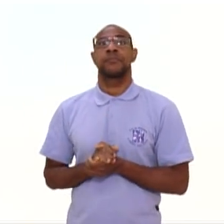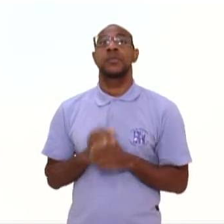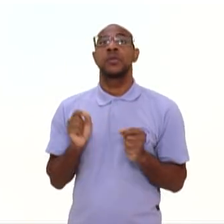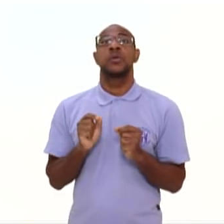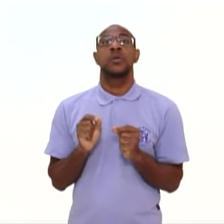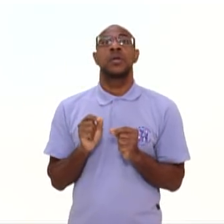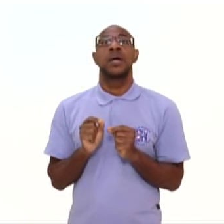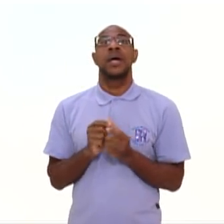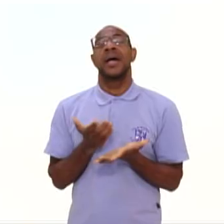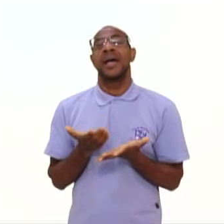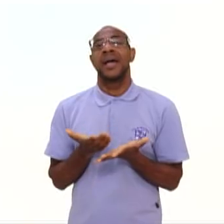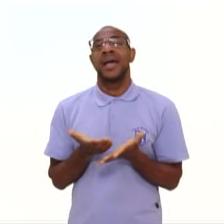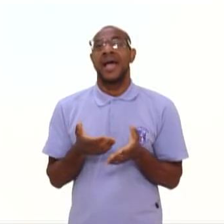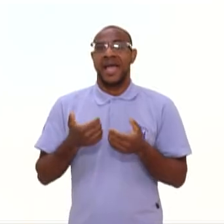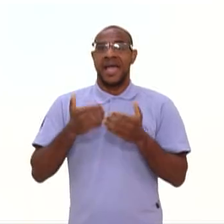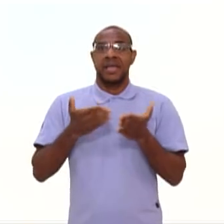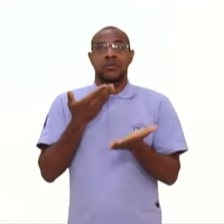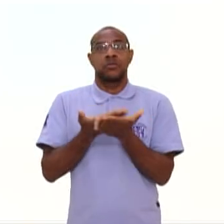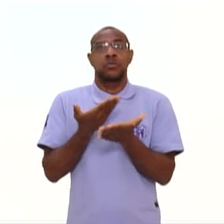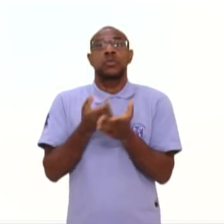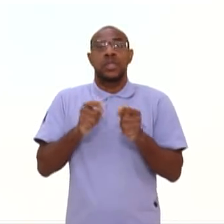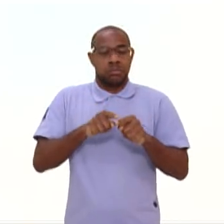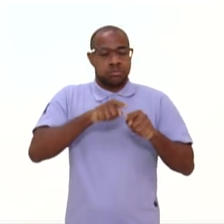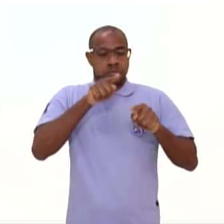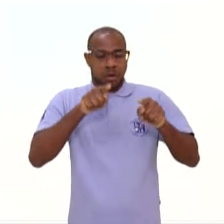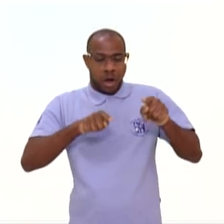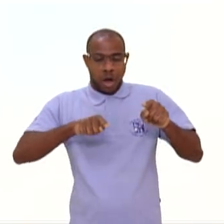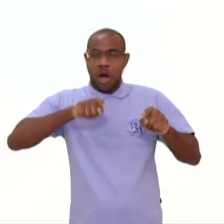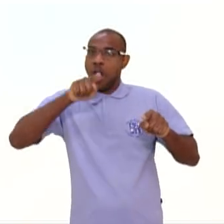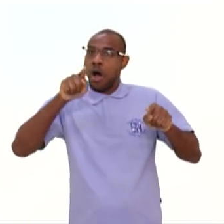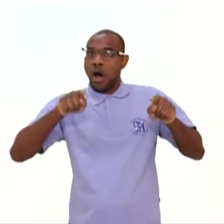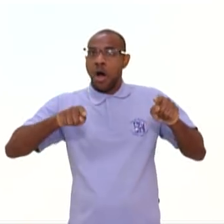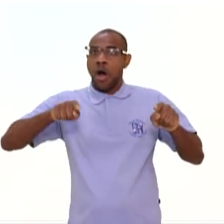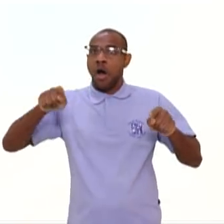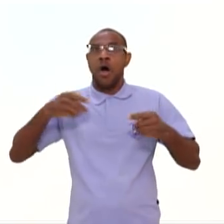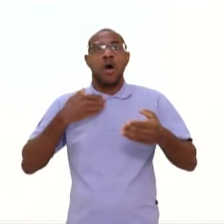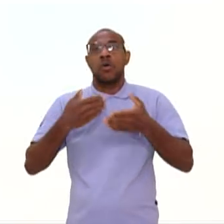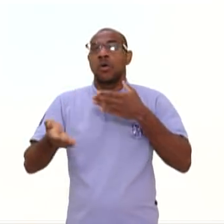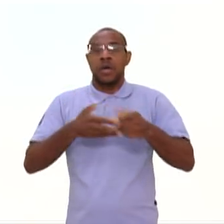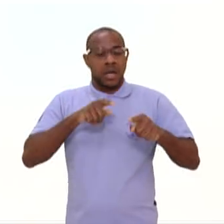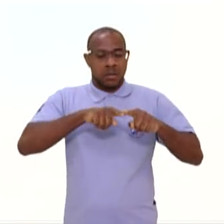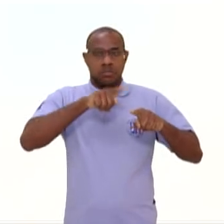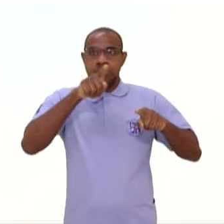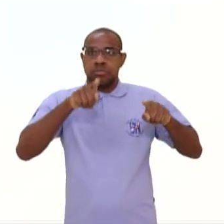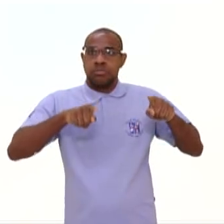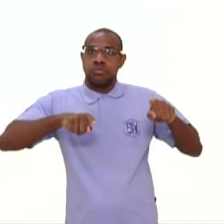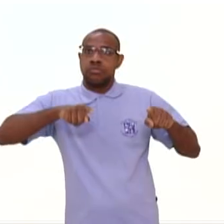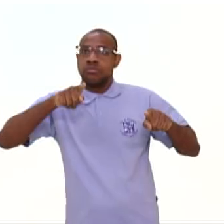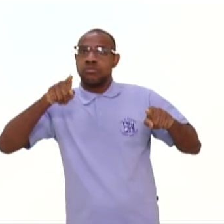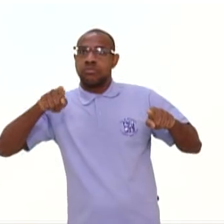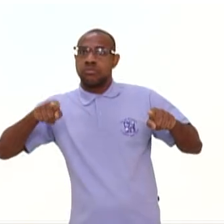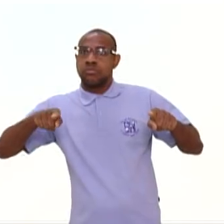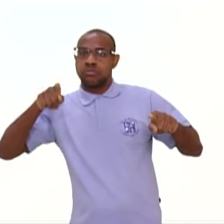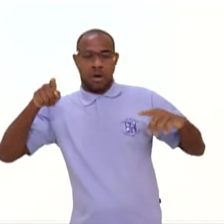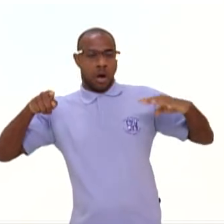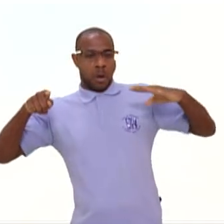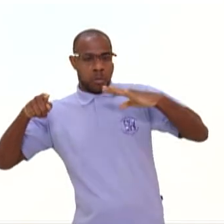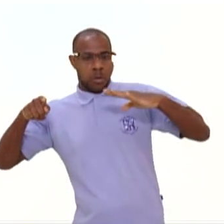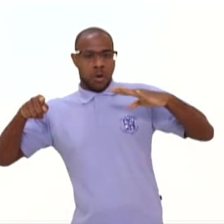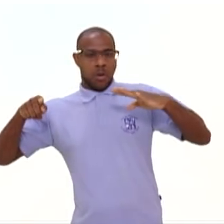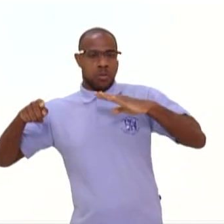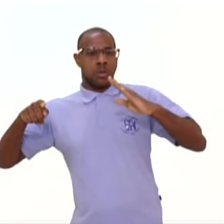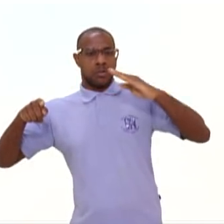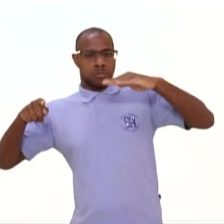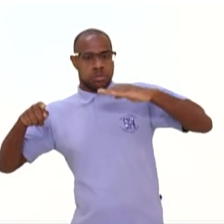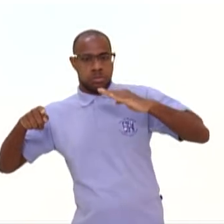parte da física que estuda as ondas, ou seja, qualquer perturbação ou um pulso que se propaga